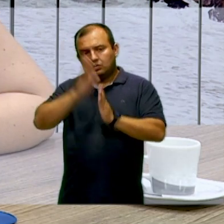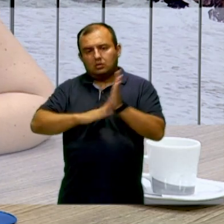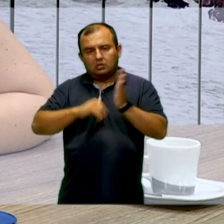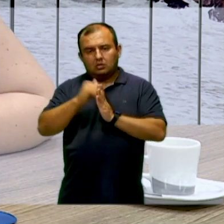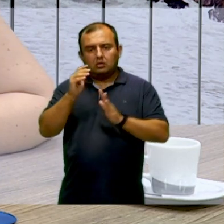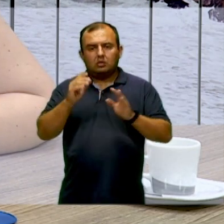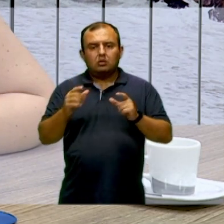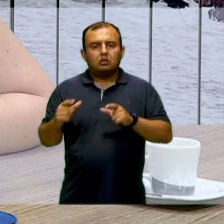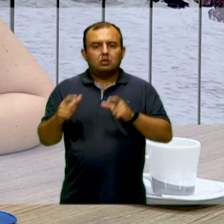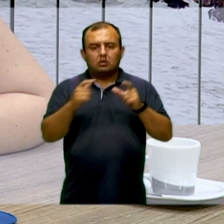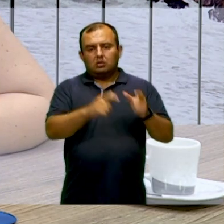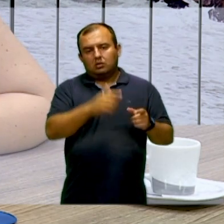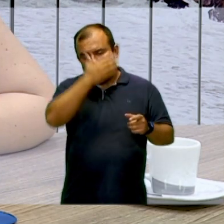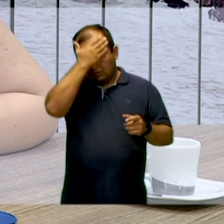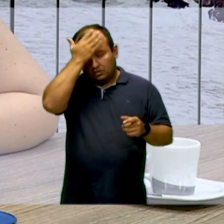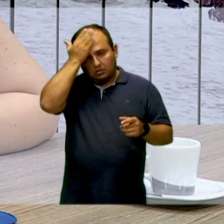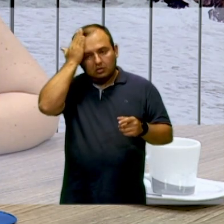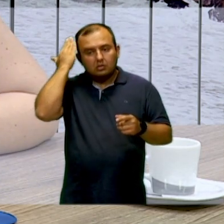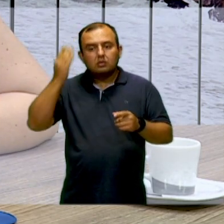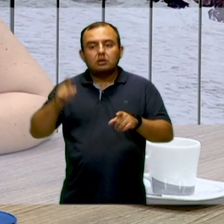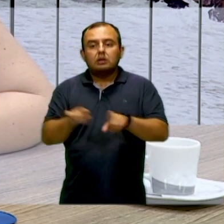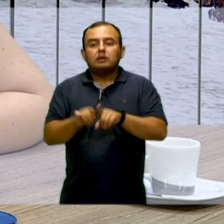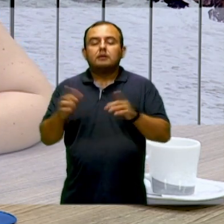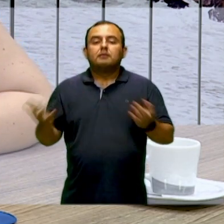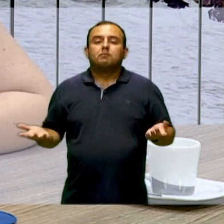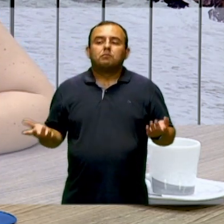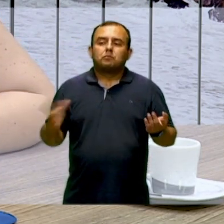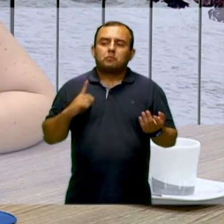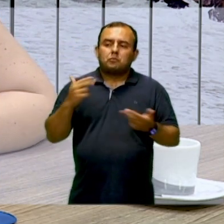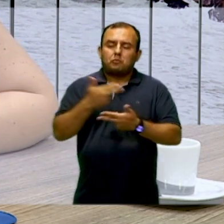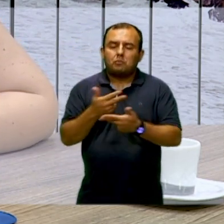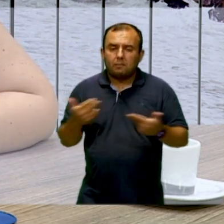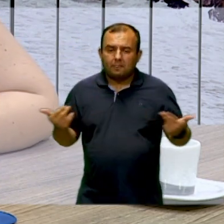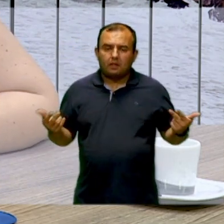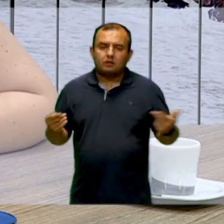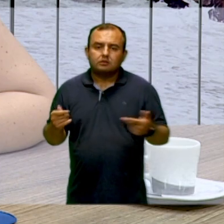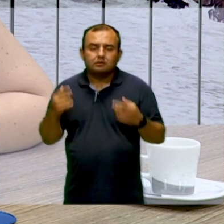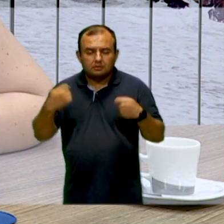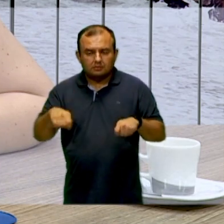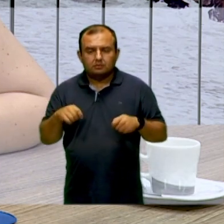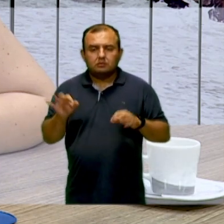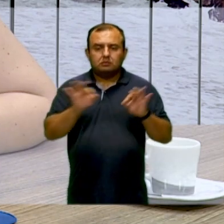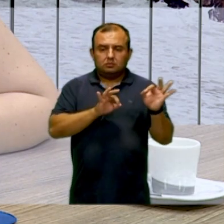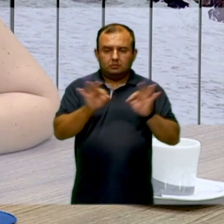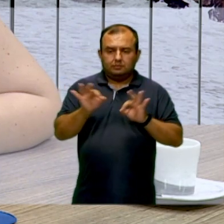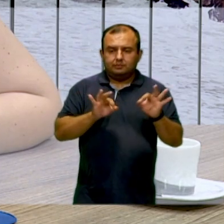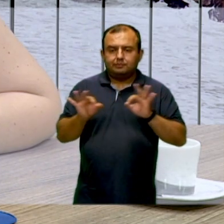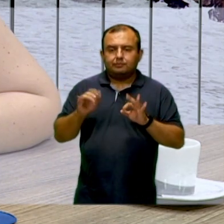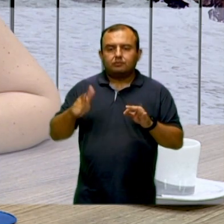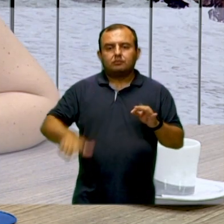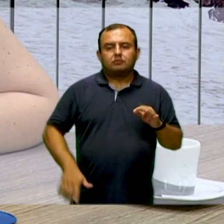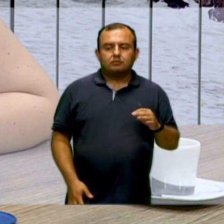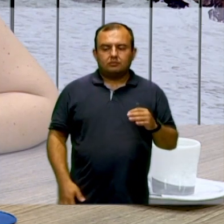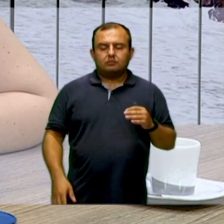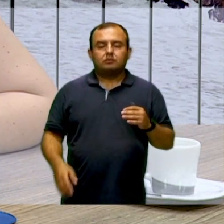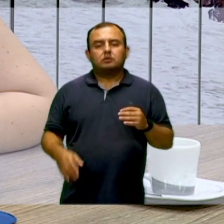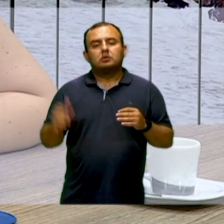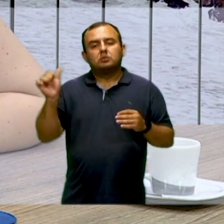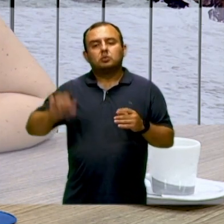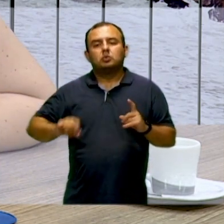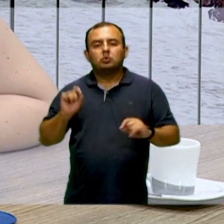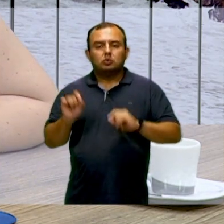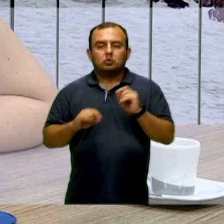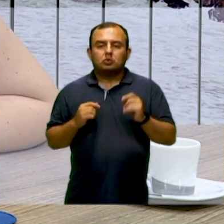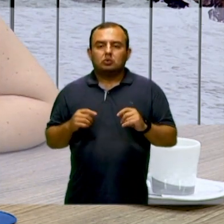tinha que deixar uma obra ali. Então, assim, tem muita coisa que a gente vai precisar mexer, tá? E o pior de tudo é